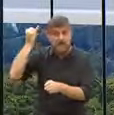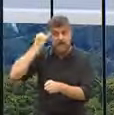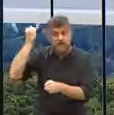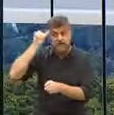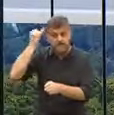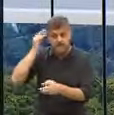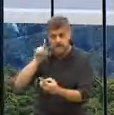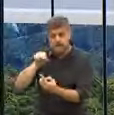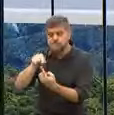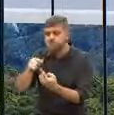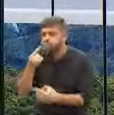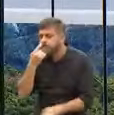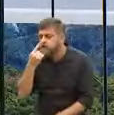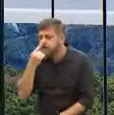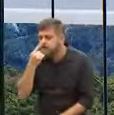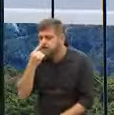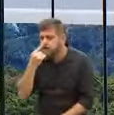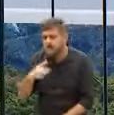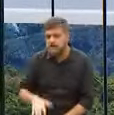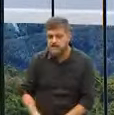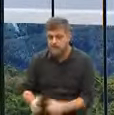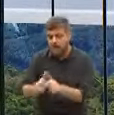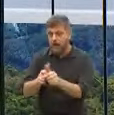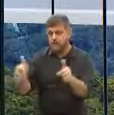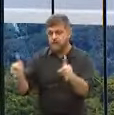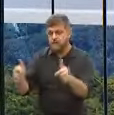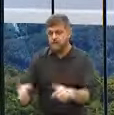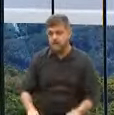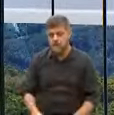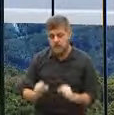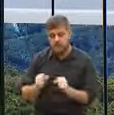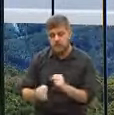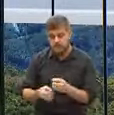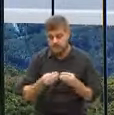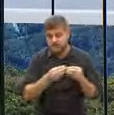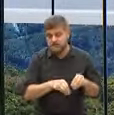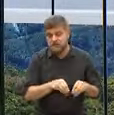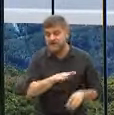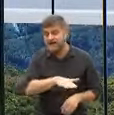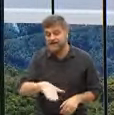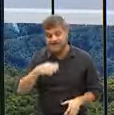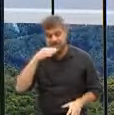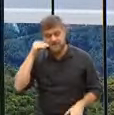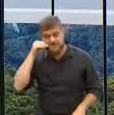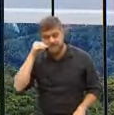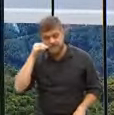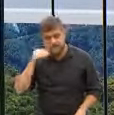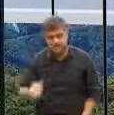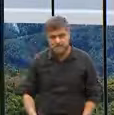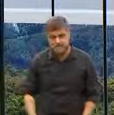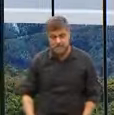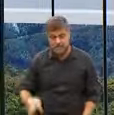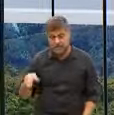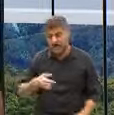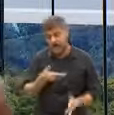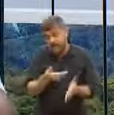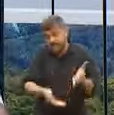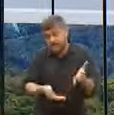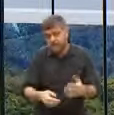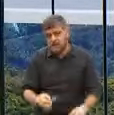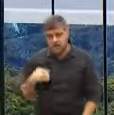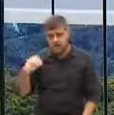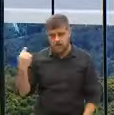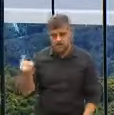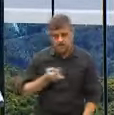ideologia de maioria e isso prejudica a criança e o adolescente. Quem vai perder é a criança e o adolescente. Como